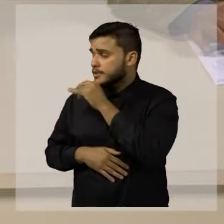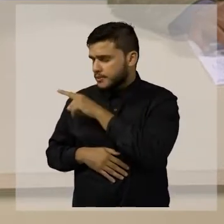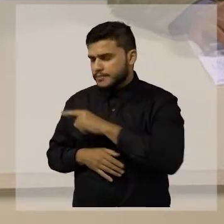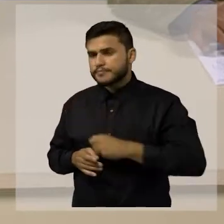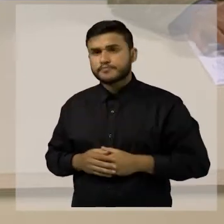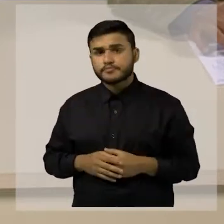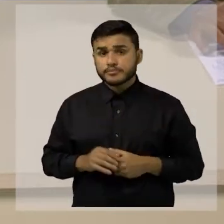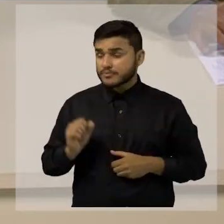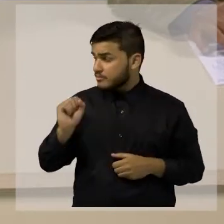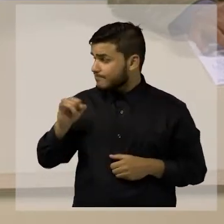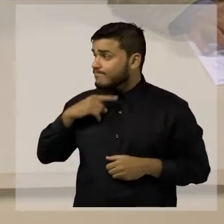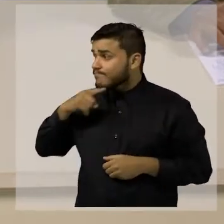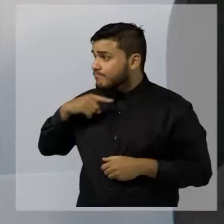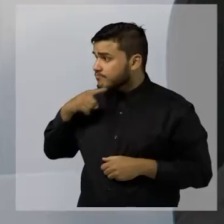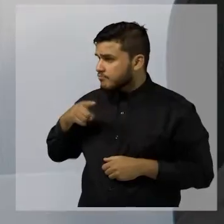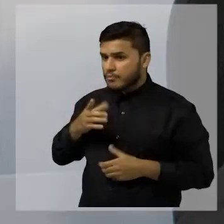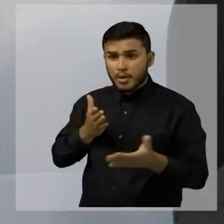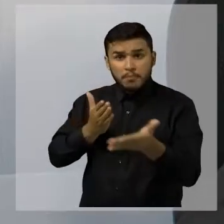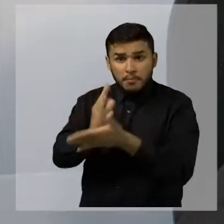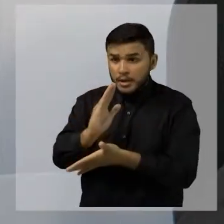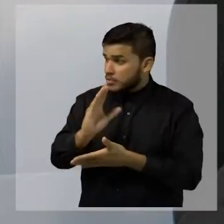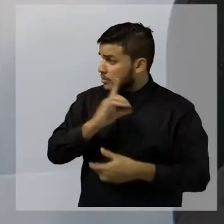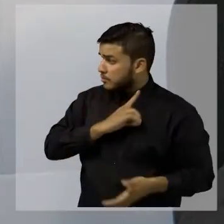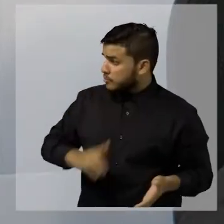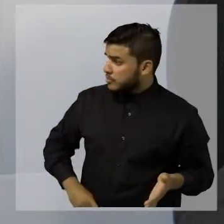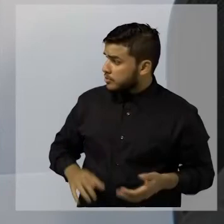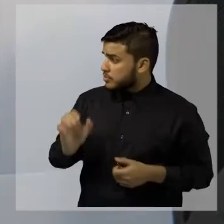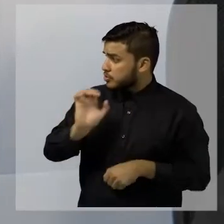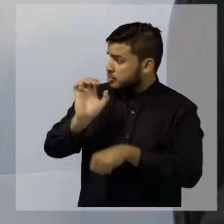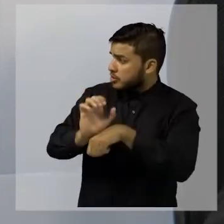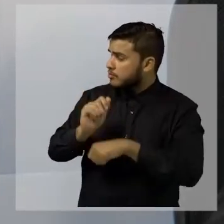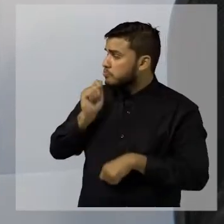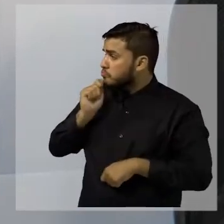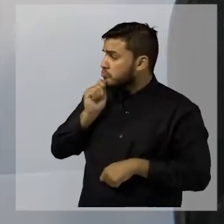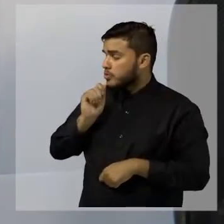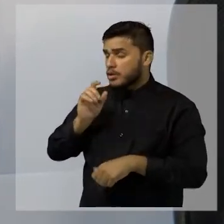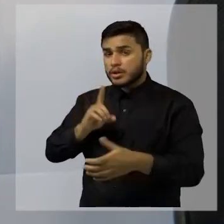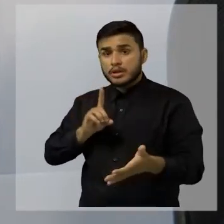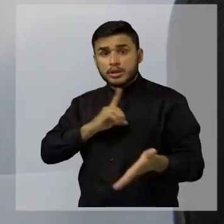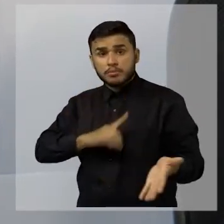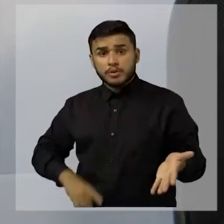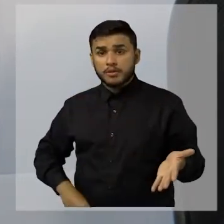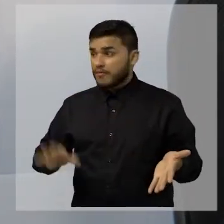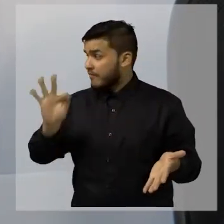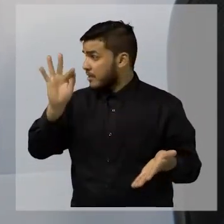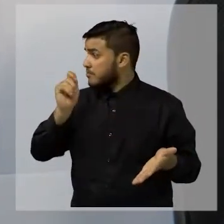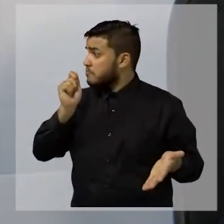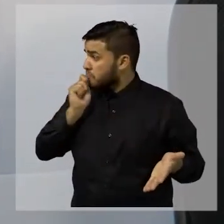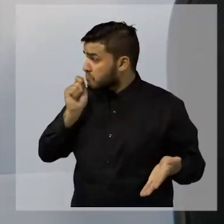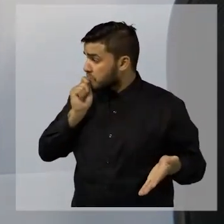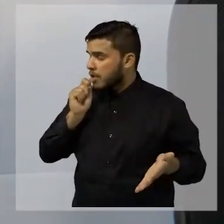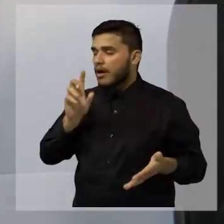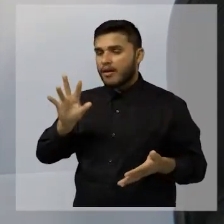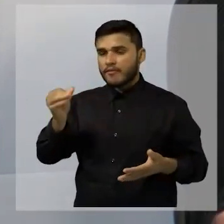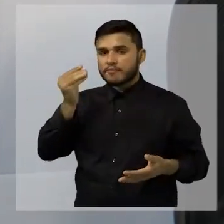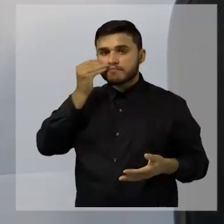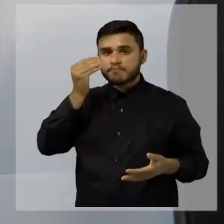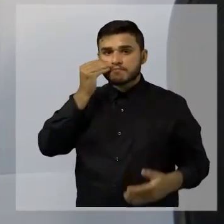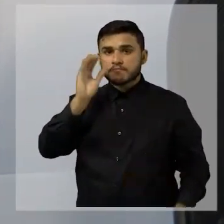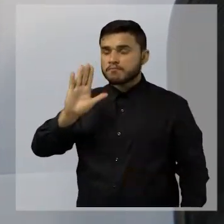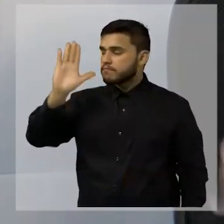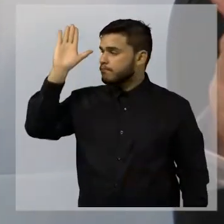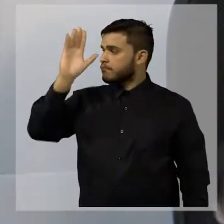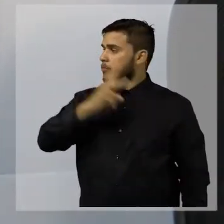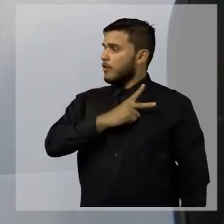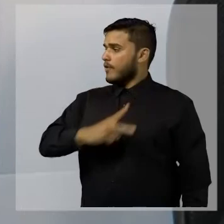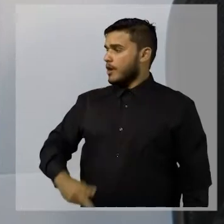deputado estadual e federal, eles deverão voltar a discutir esses cargos de vereador e